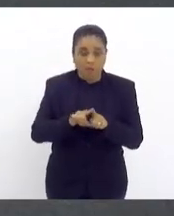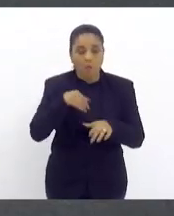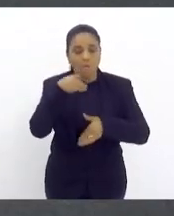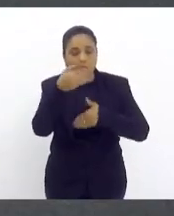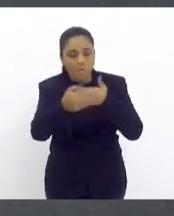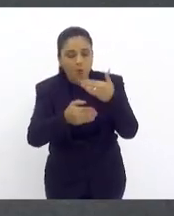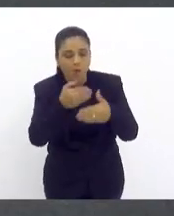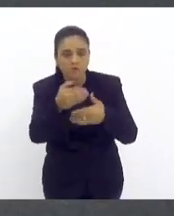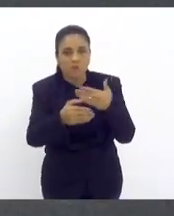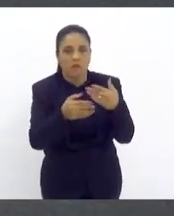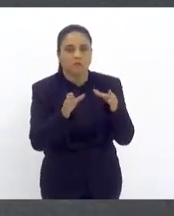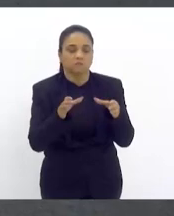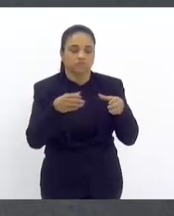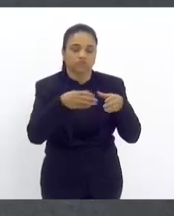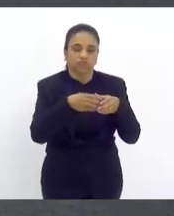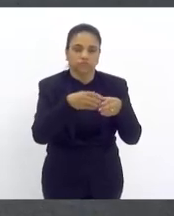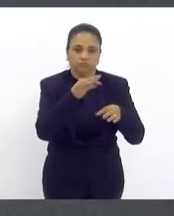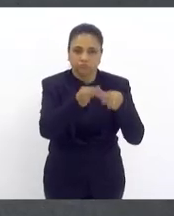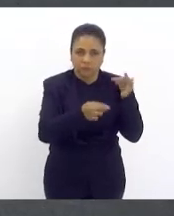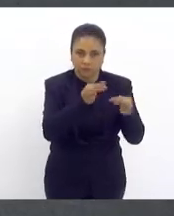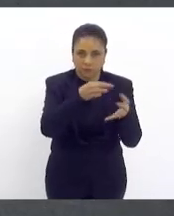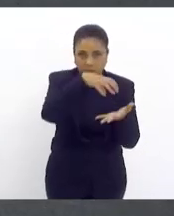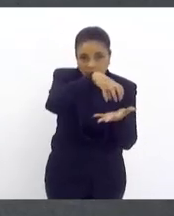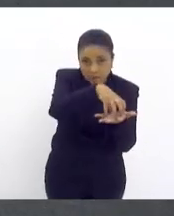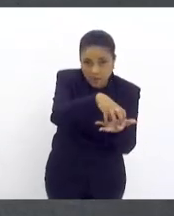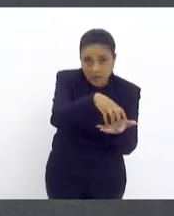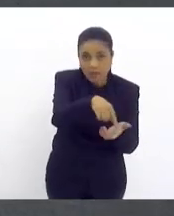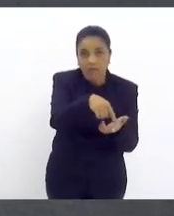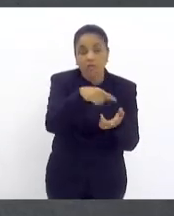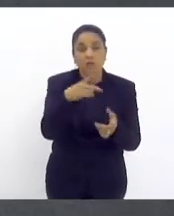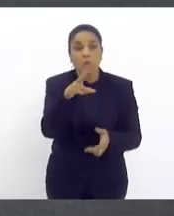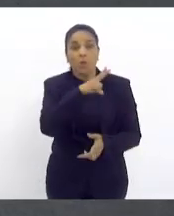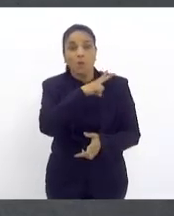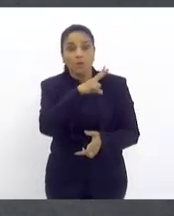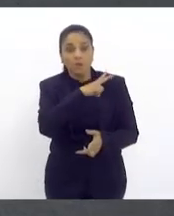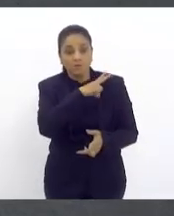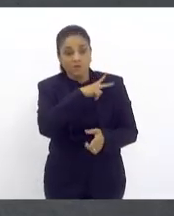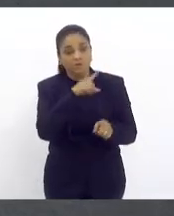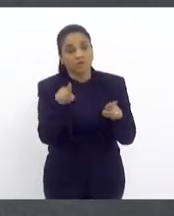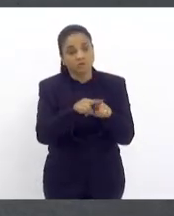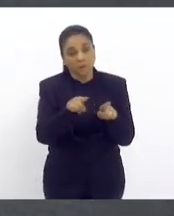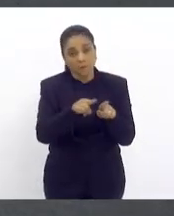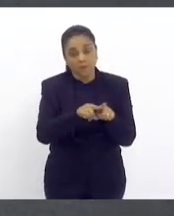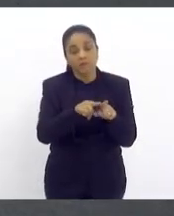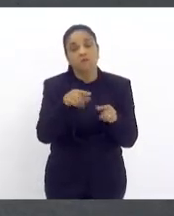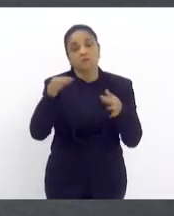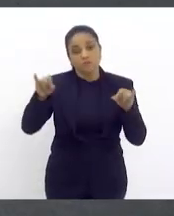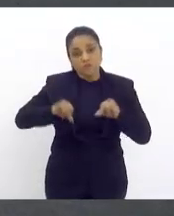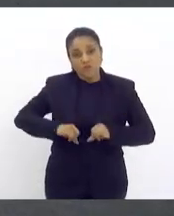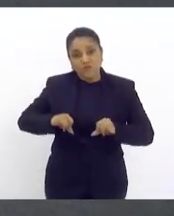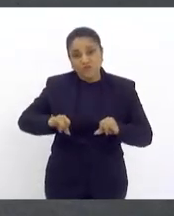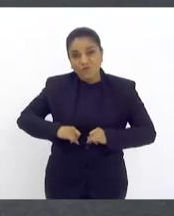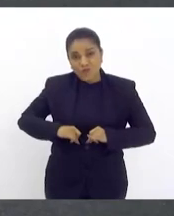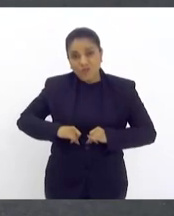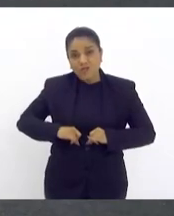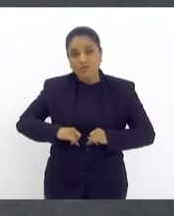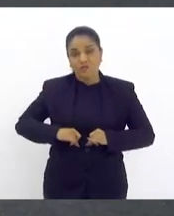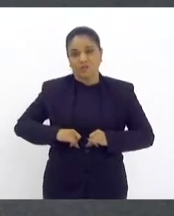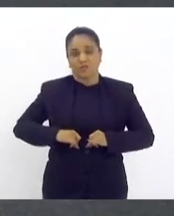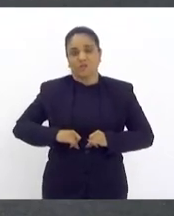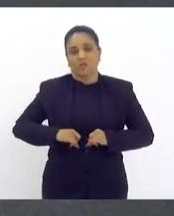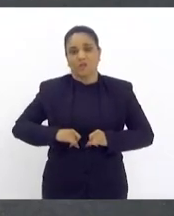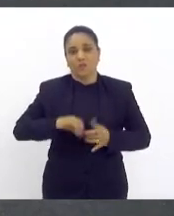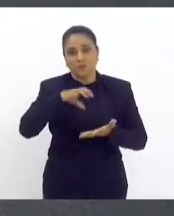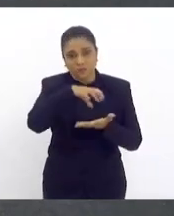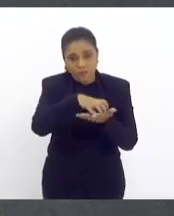reabilitação e os privados estão sofrendo com processo de subfinanciamento Porque mesmo com o